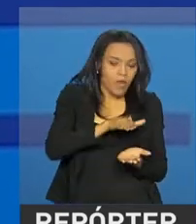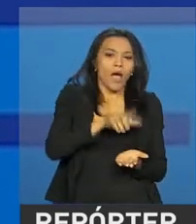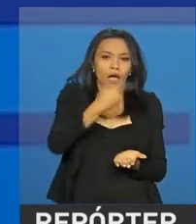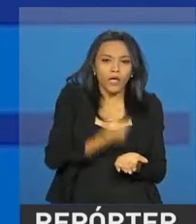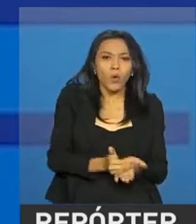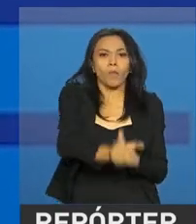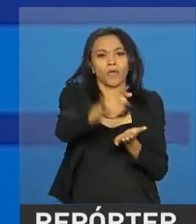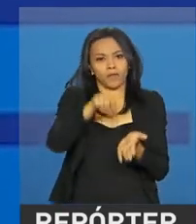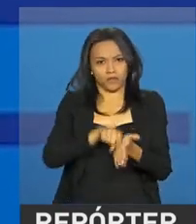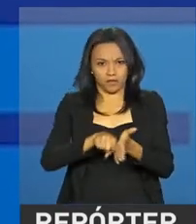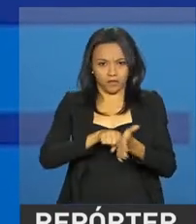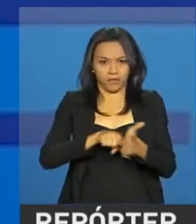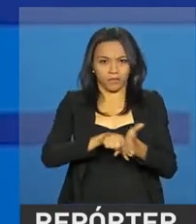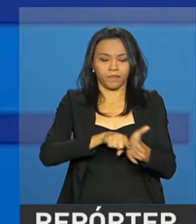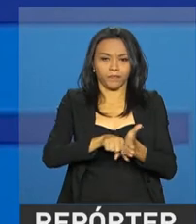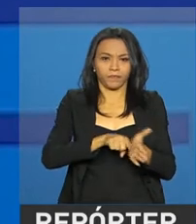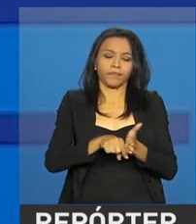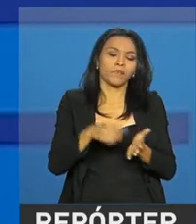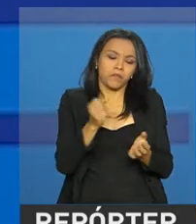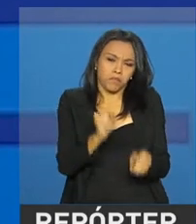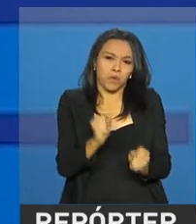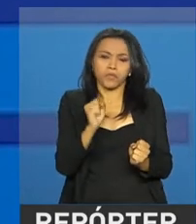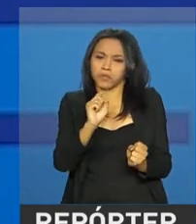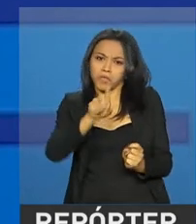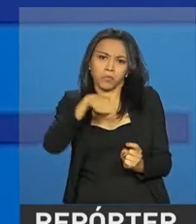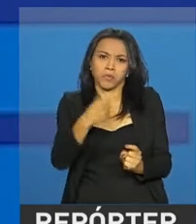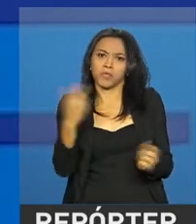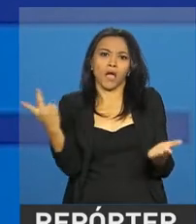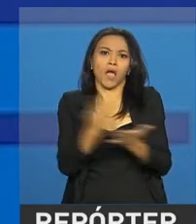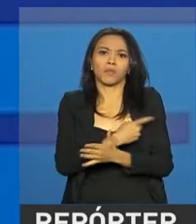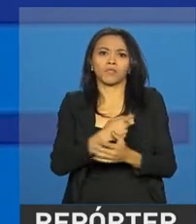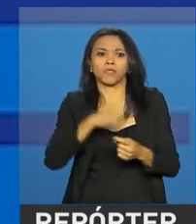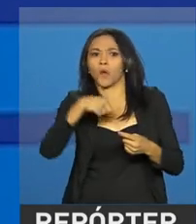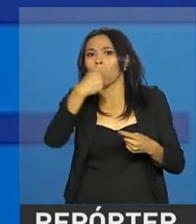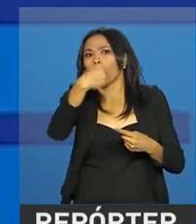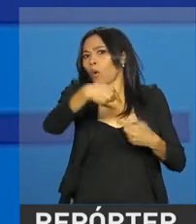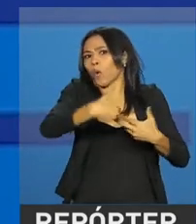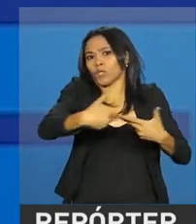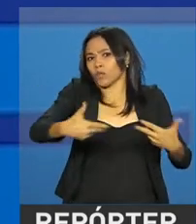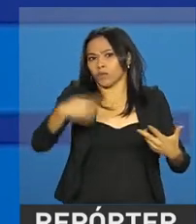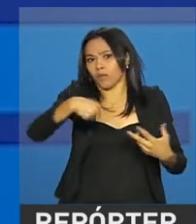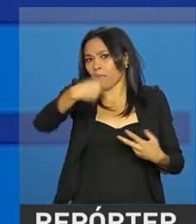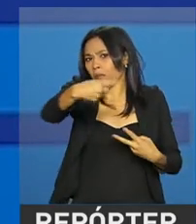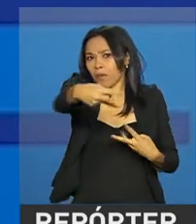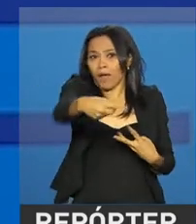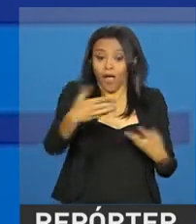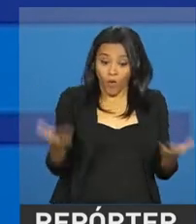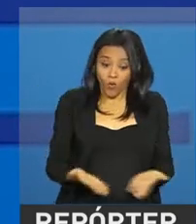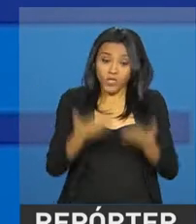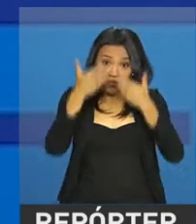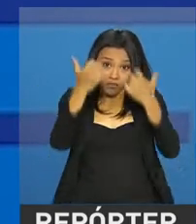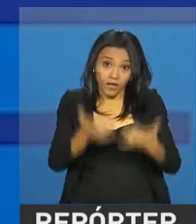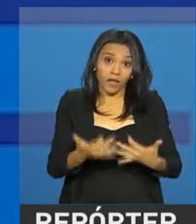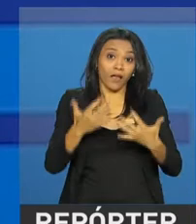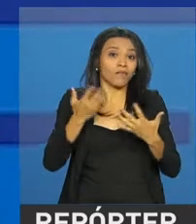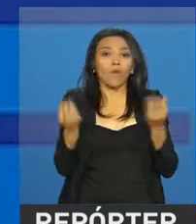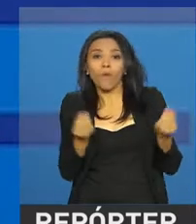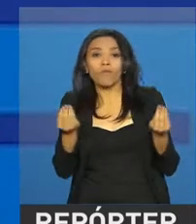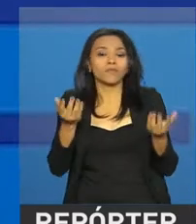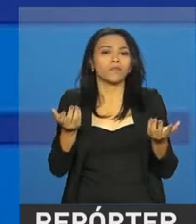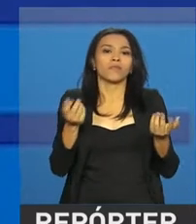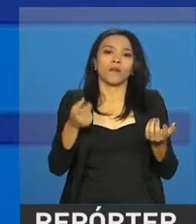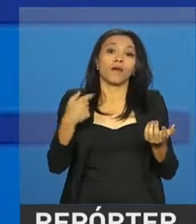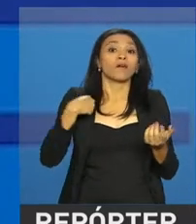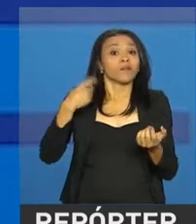gente, né, pode ter, inclusive, desdobramentos aí pelos próximos dias. Então, assim, nesse momento é um pouco difícil definir, mas, em princípio,